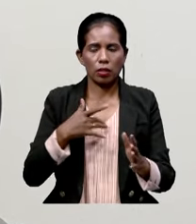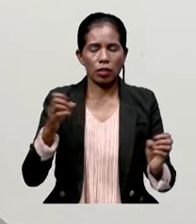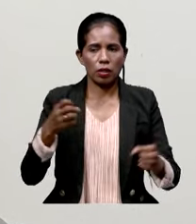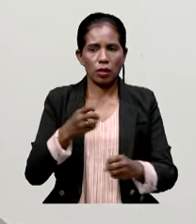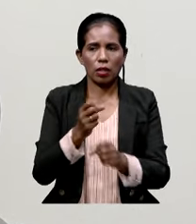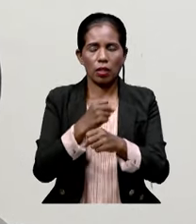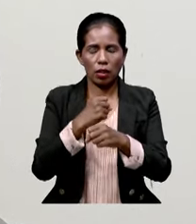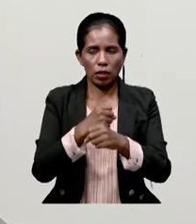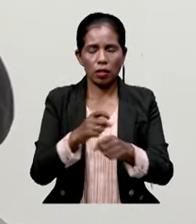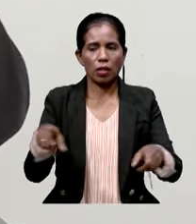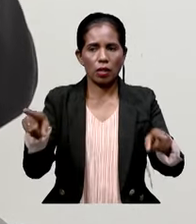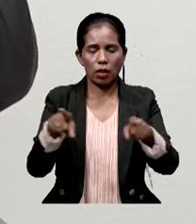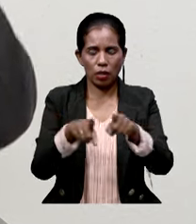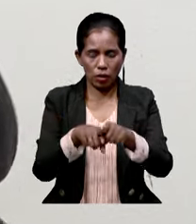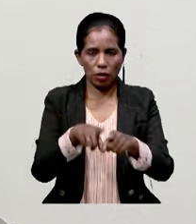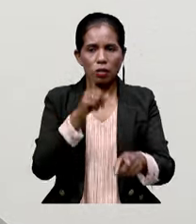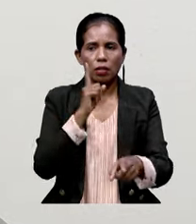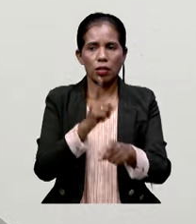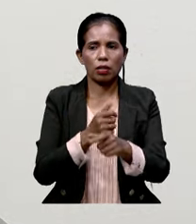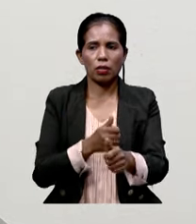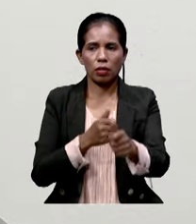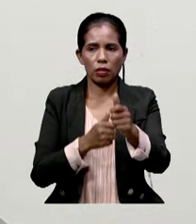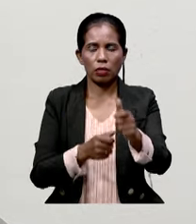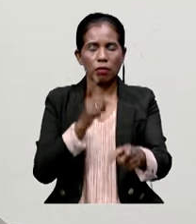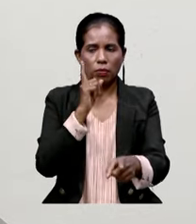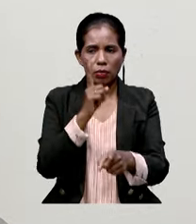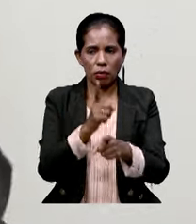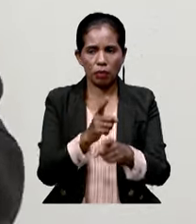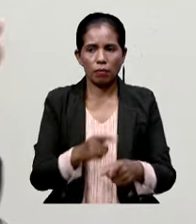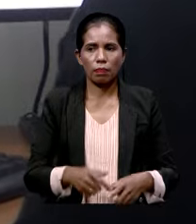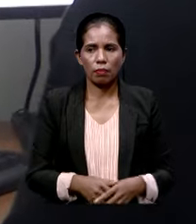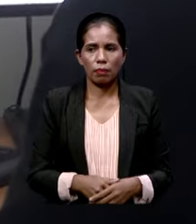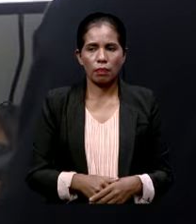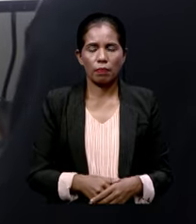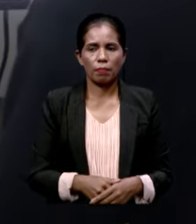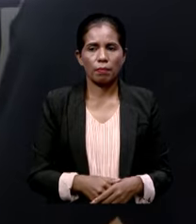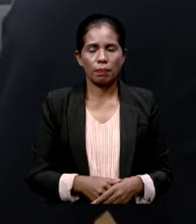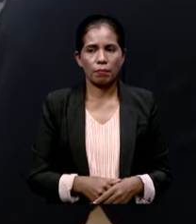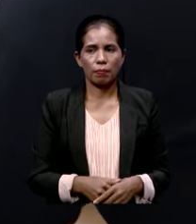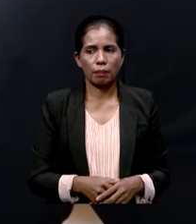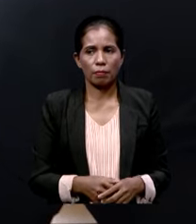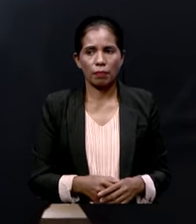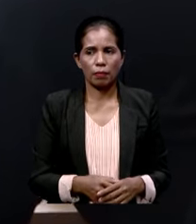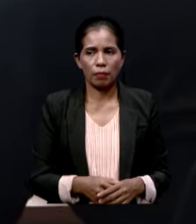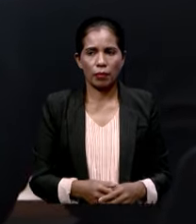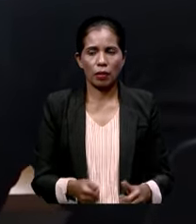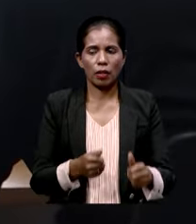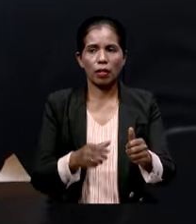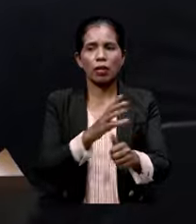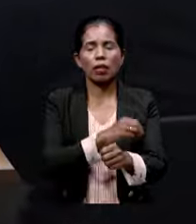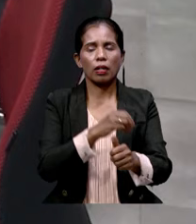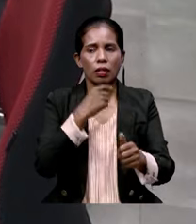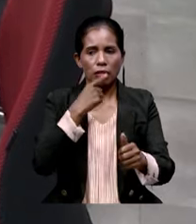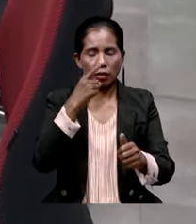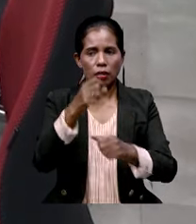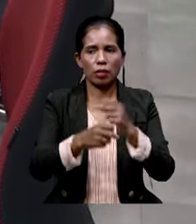nebe imparcial notícia nebe baseia ba ia factos nema né normal tu reporteres sem fronteiras